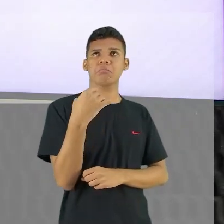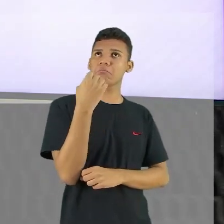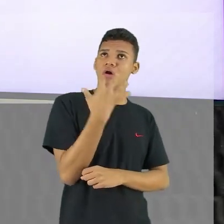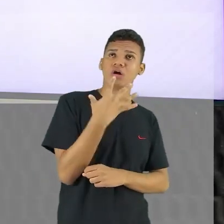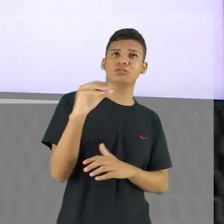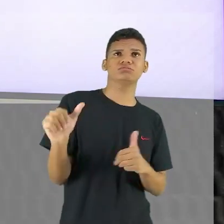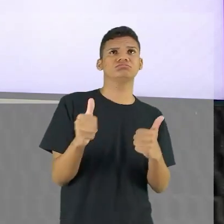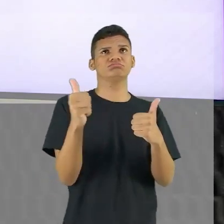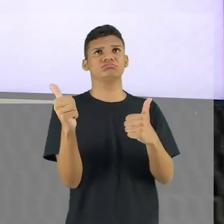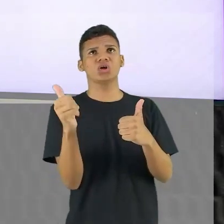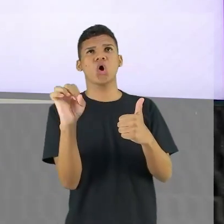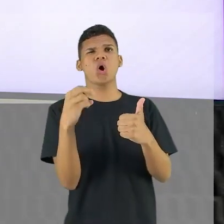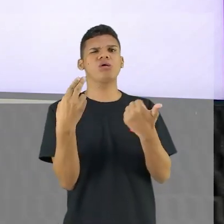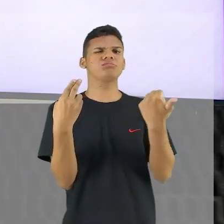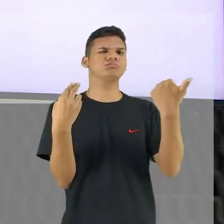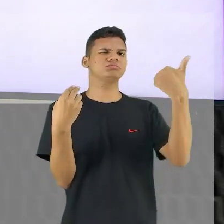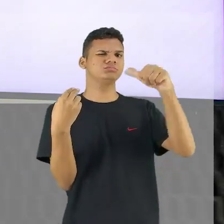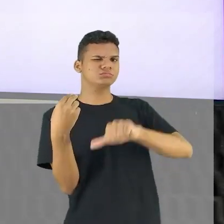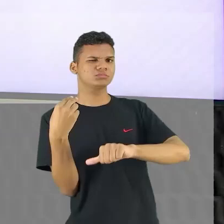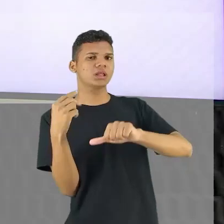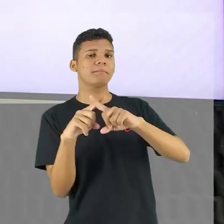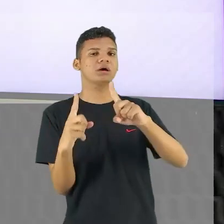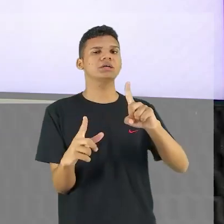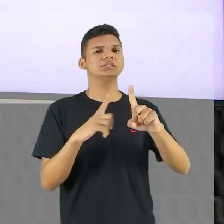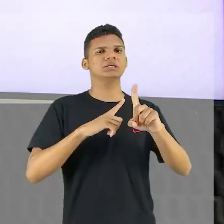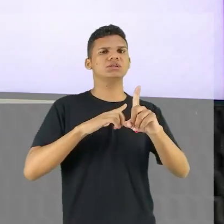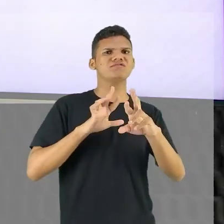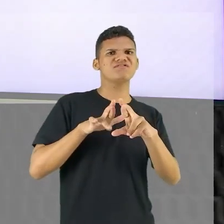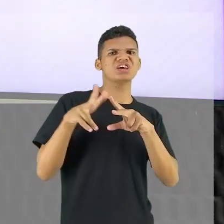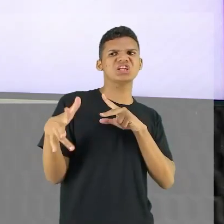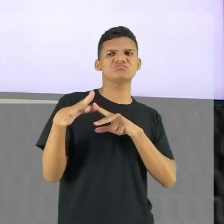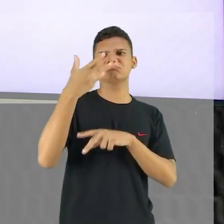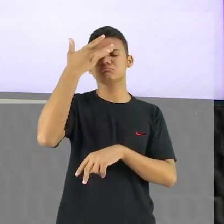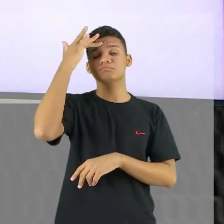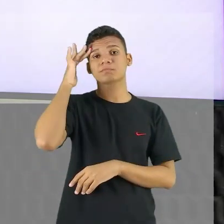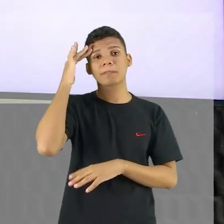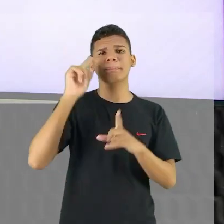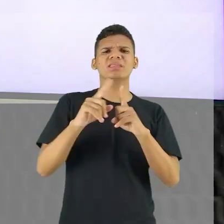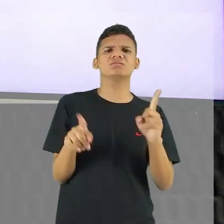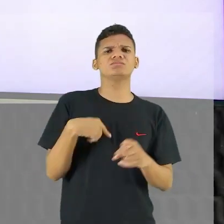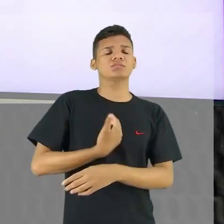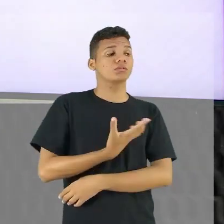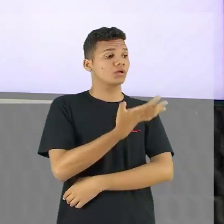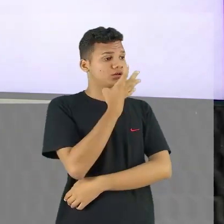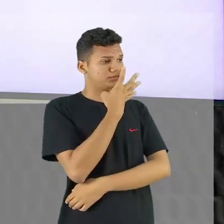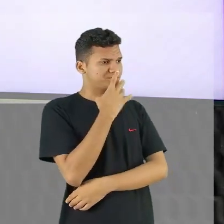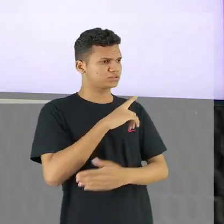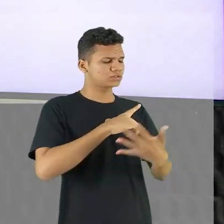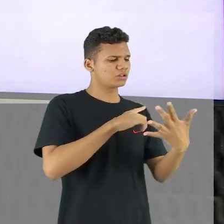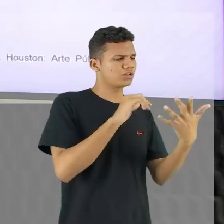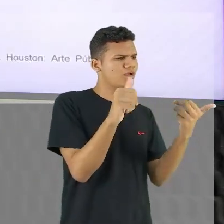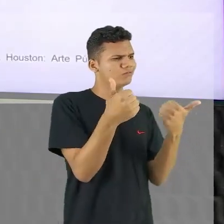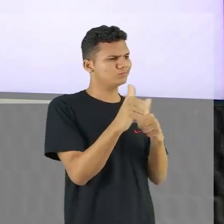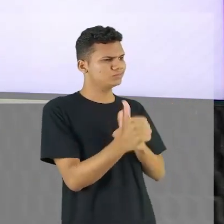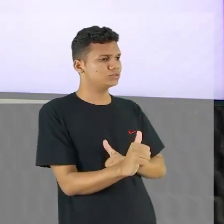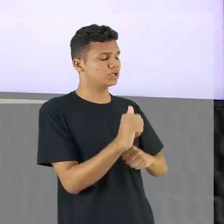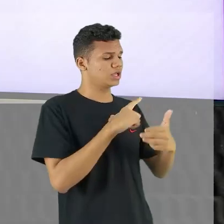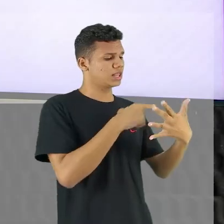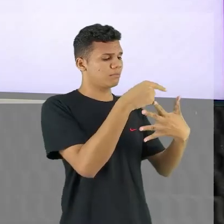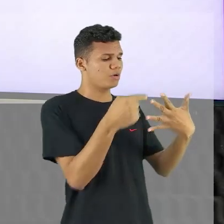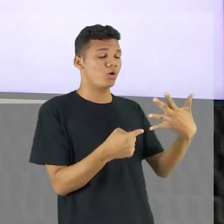ou como algo negativo? Ou como algo indiferente para ele? Porque quando a gente analisa as alternativas, a gente vai ver